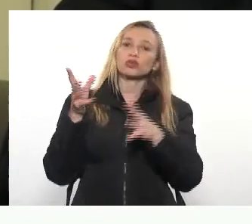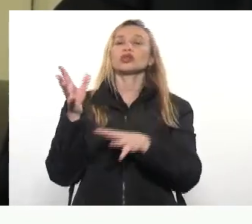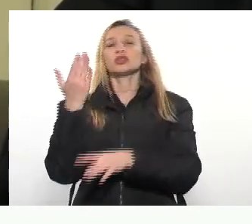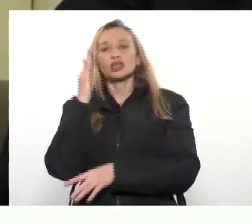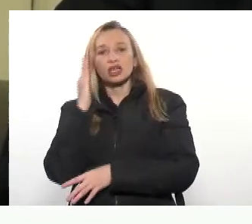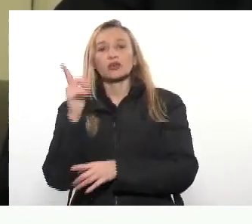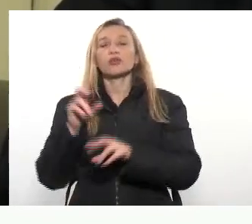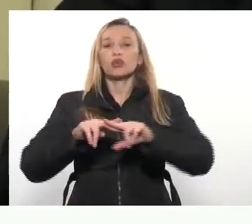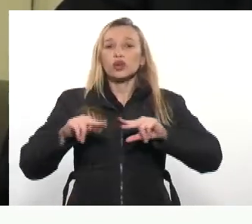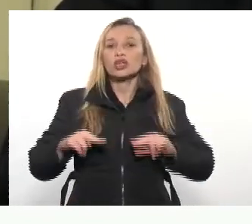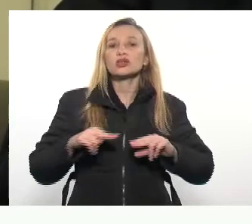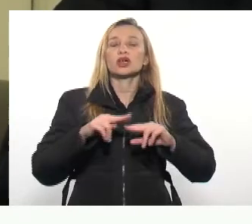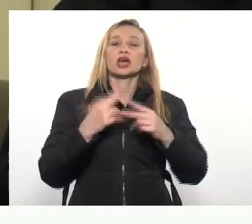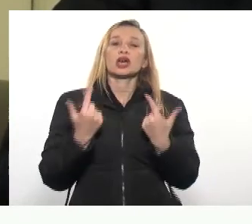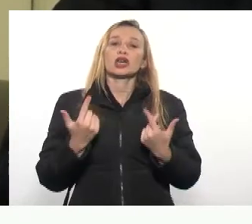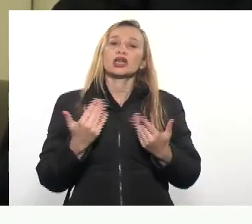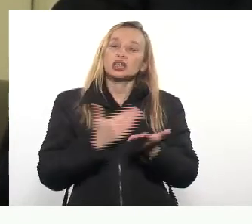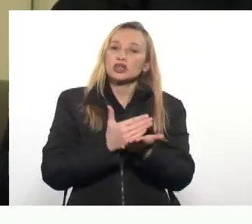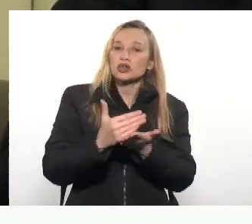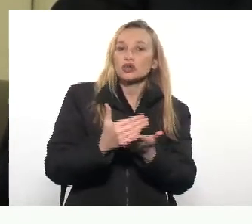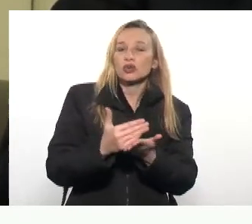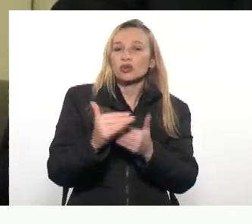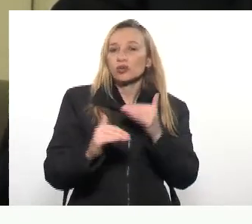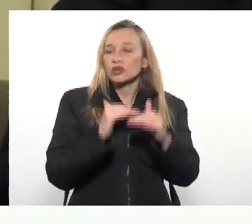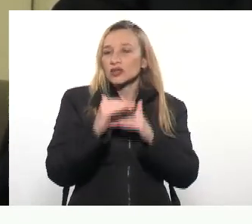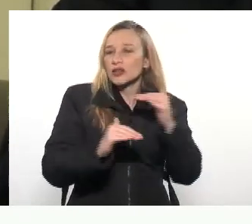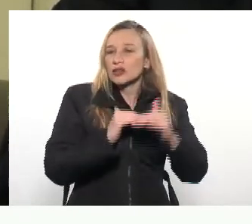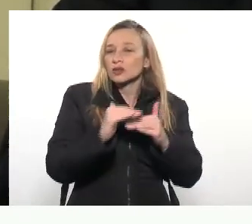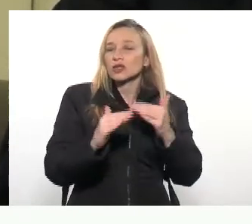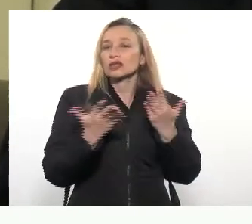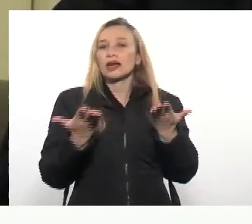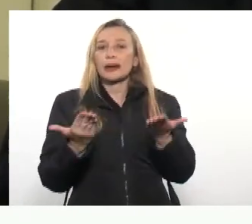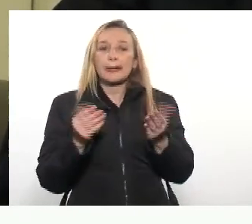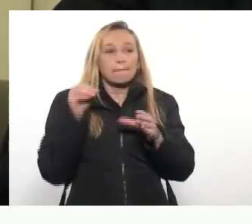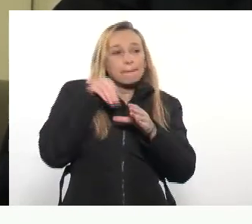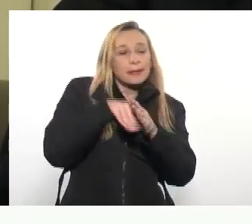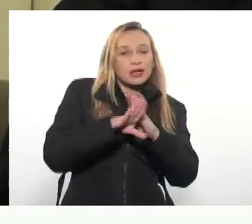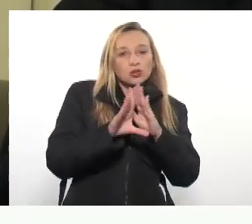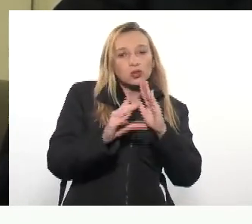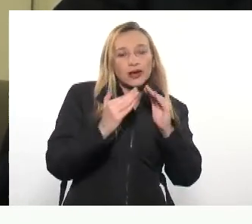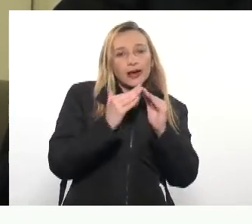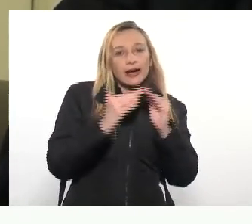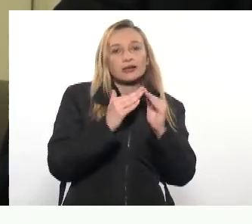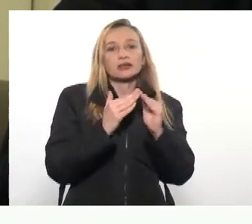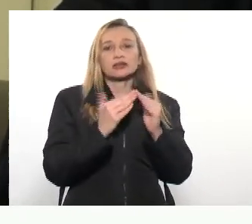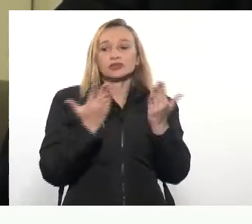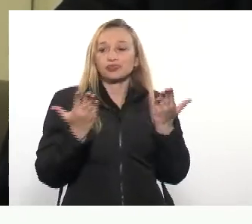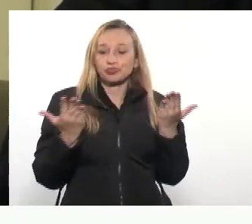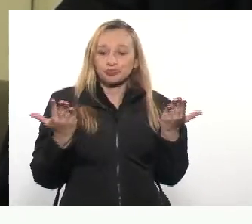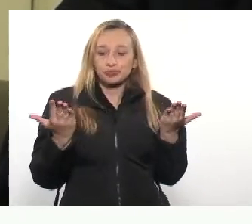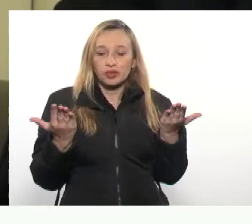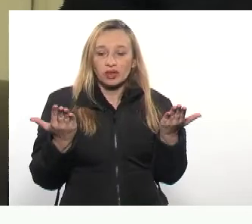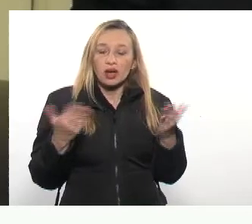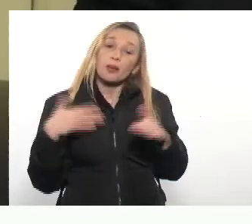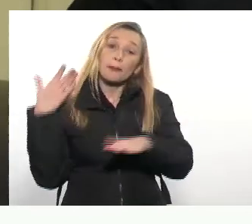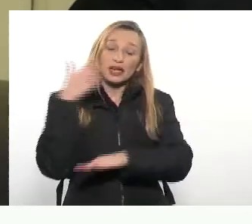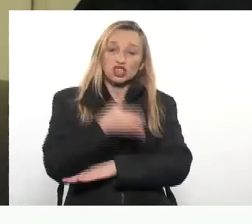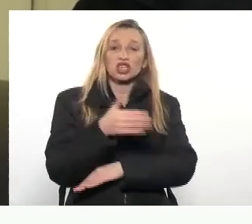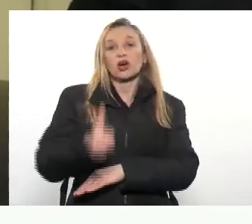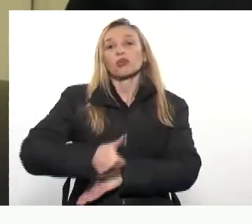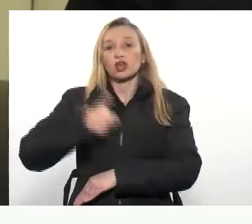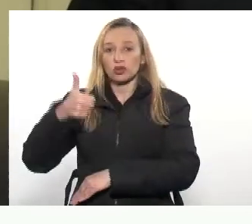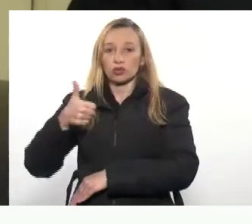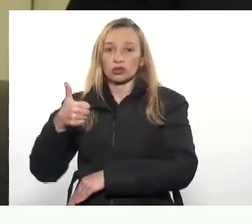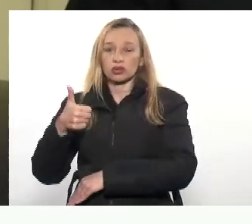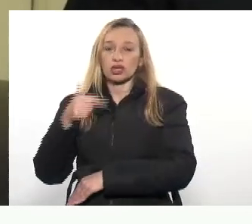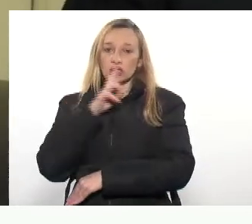por isso abriu esse processo, que está tramitando dentro da casa para se chegar a uma melhor